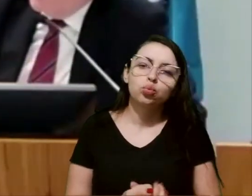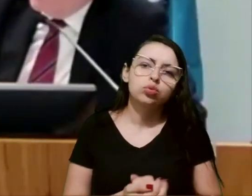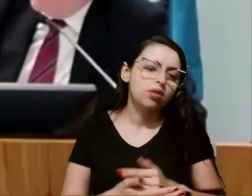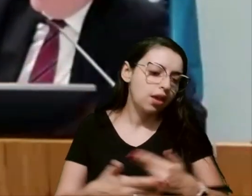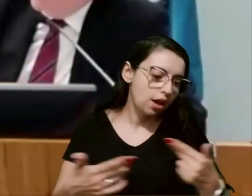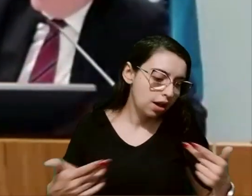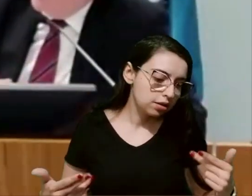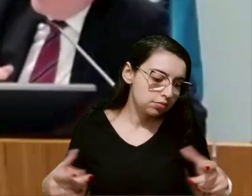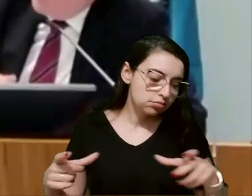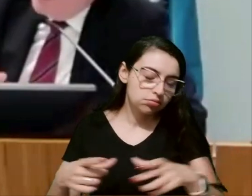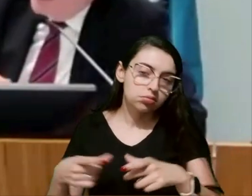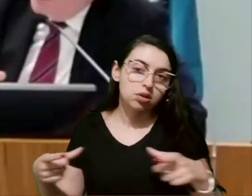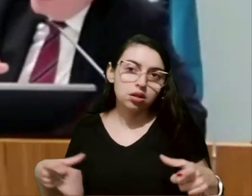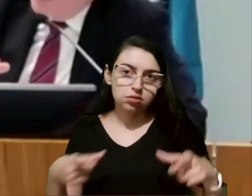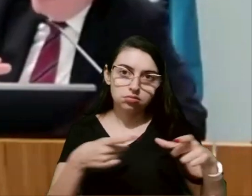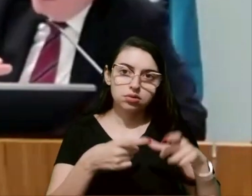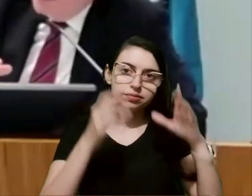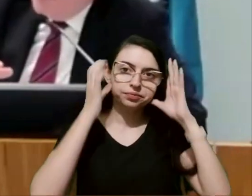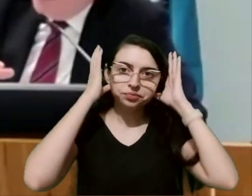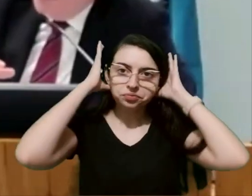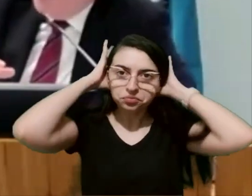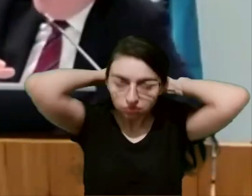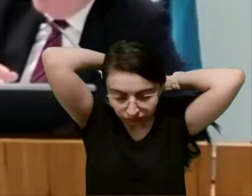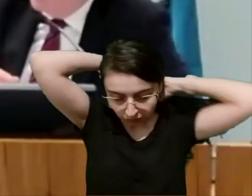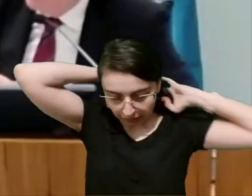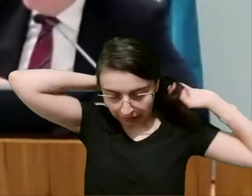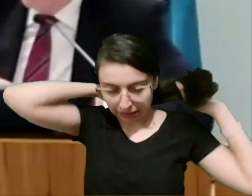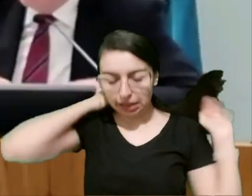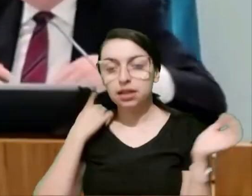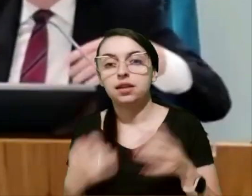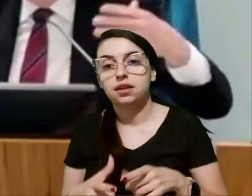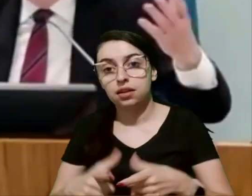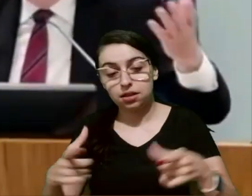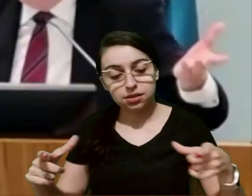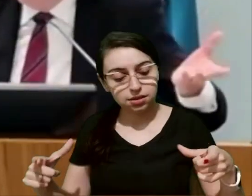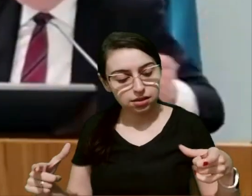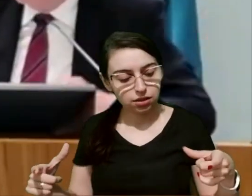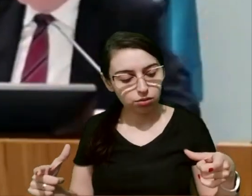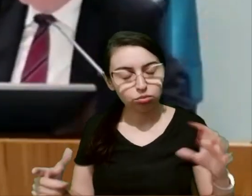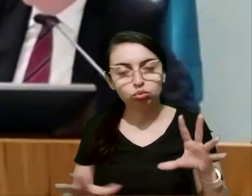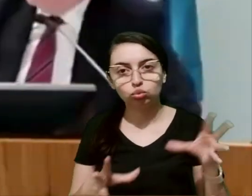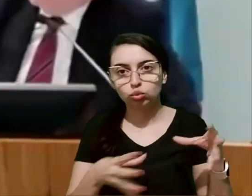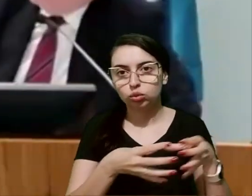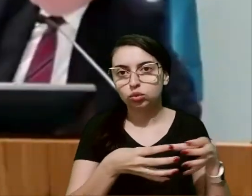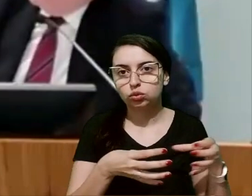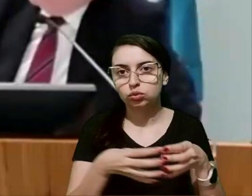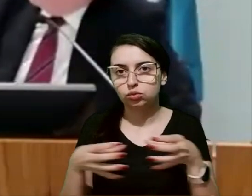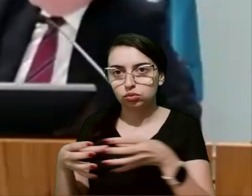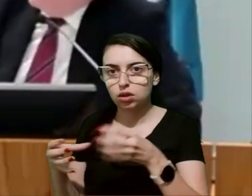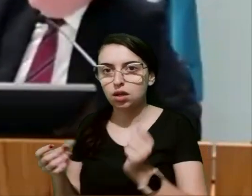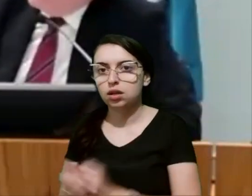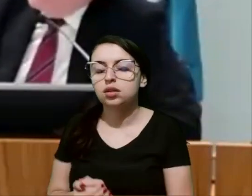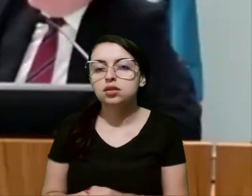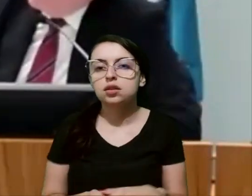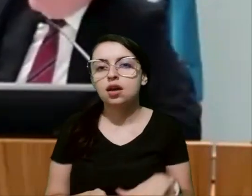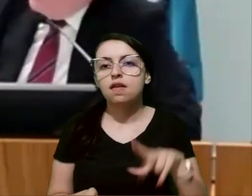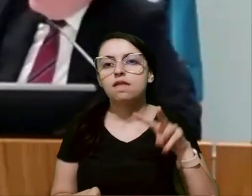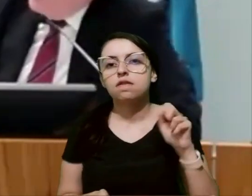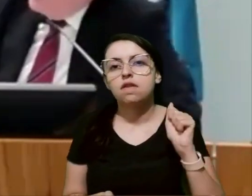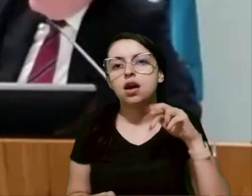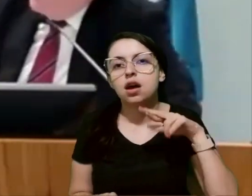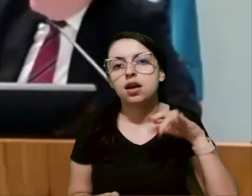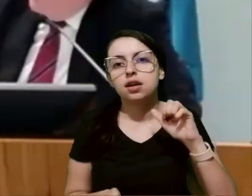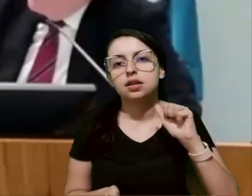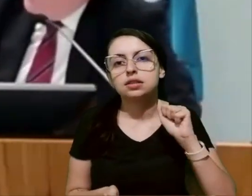toda essa especialização, ela na verdade se estendeu a todas as demais varas,